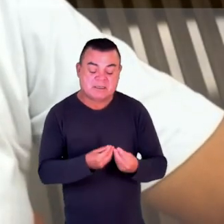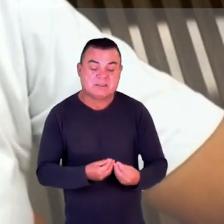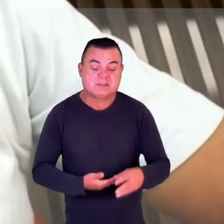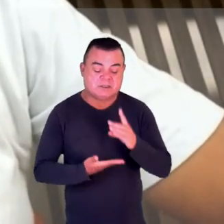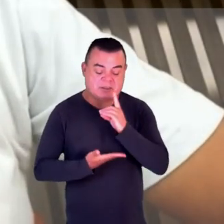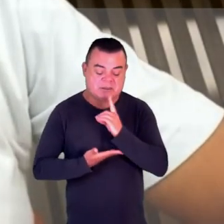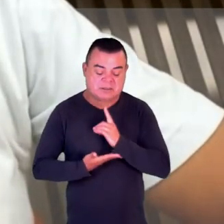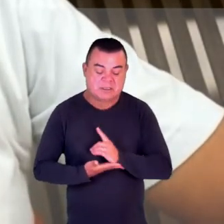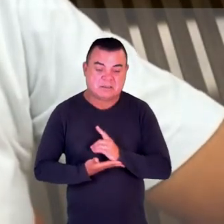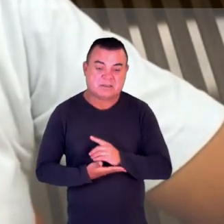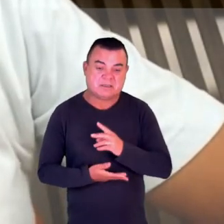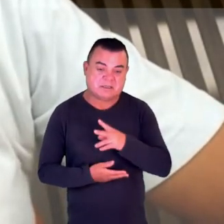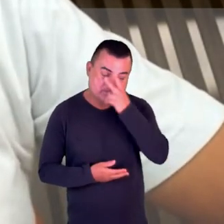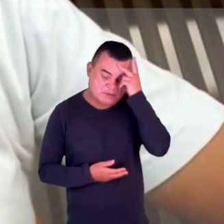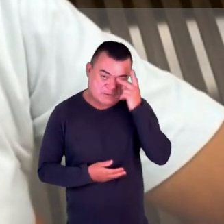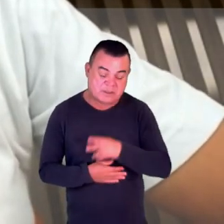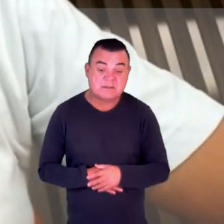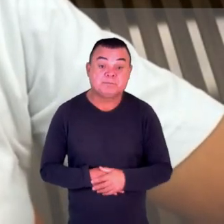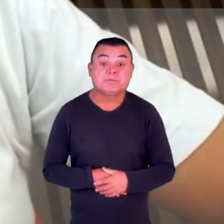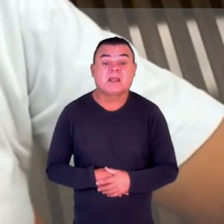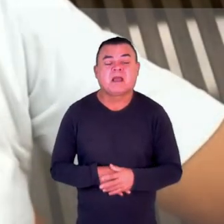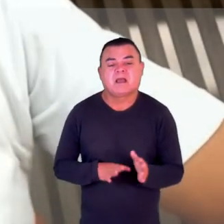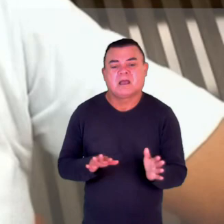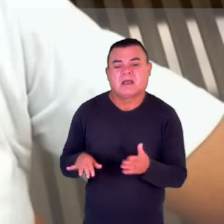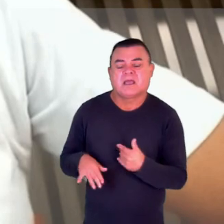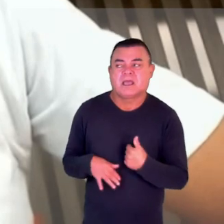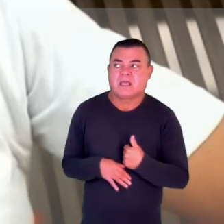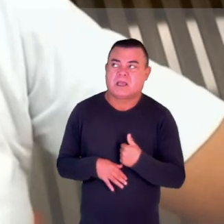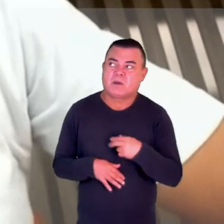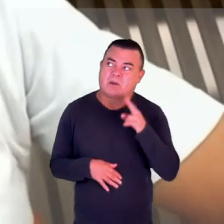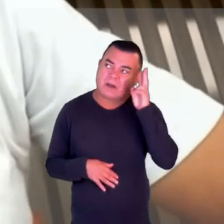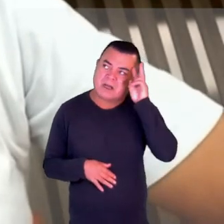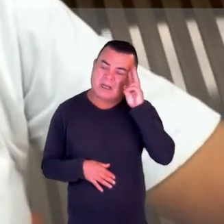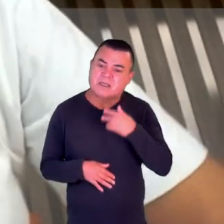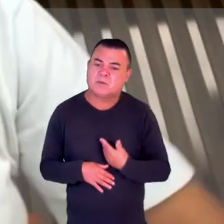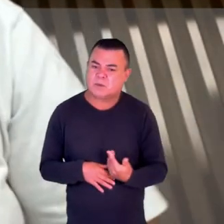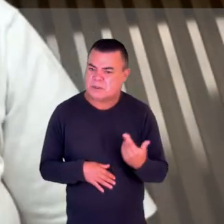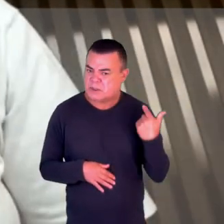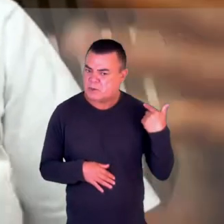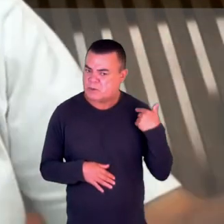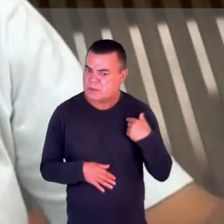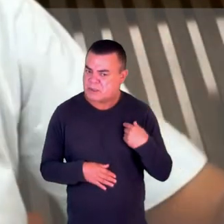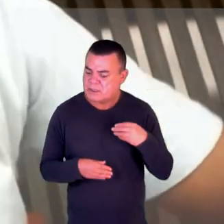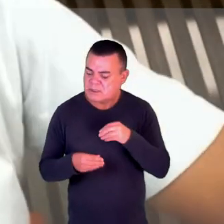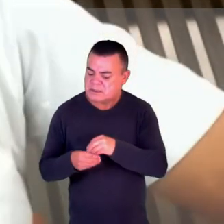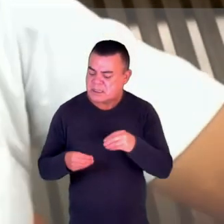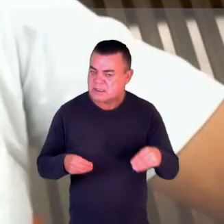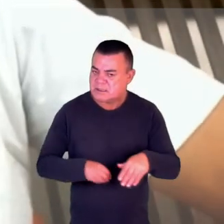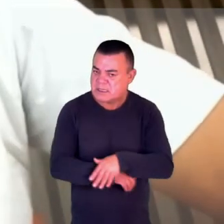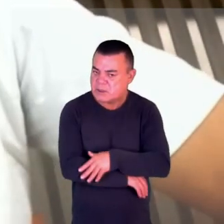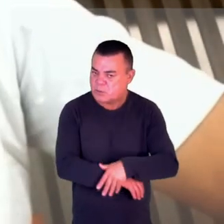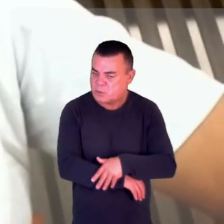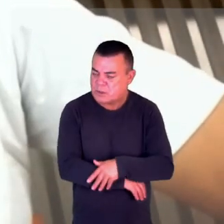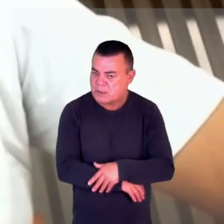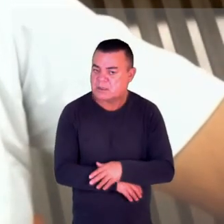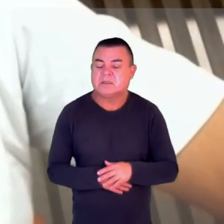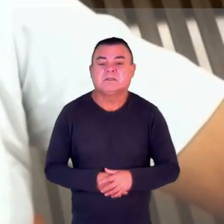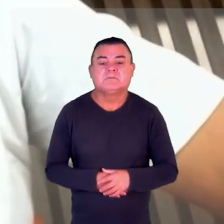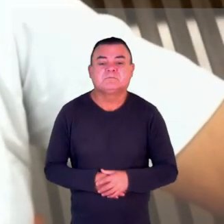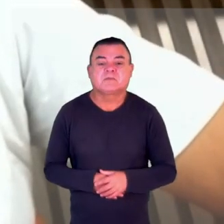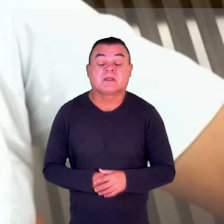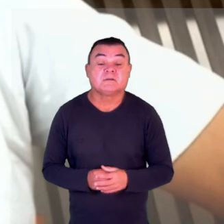lembro na minha para encerrar minha fala na minha saída da rua né eu saí da rua por um processo eh eh